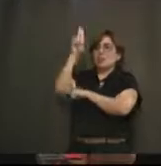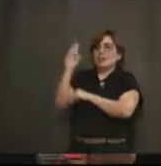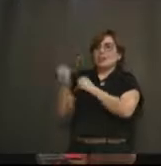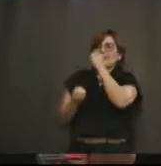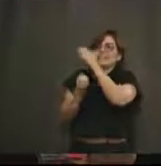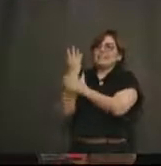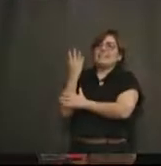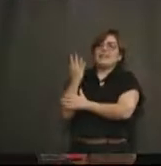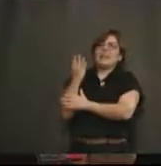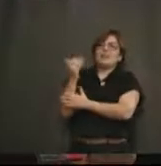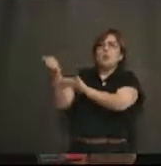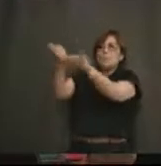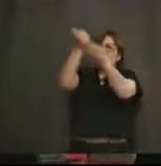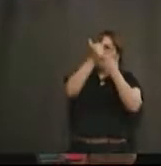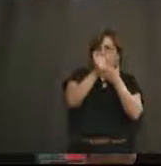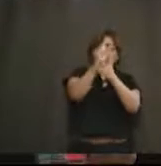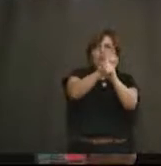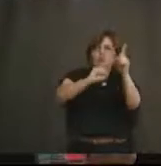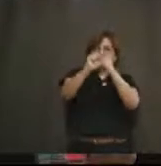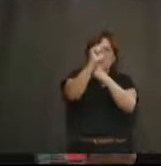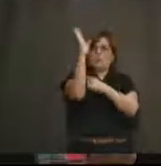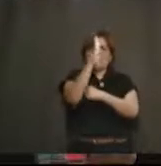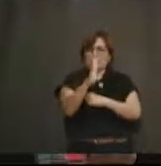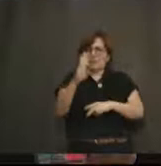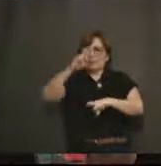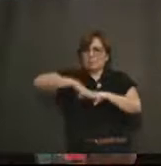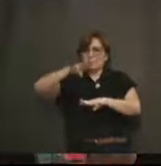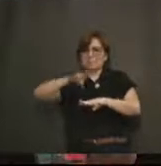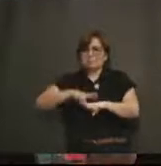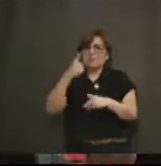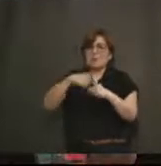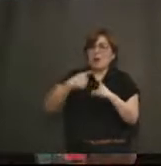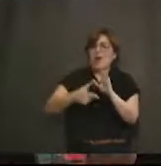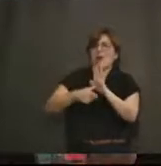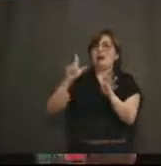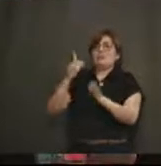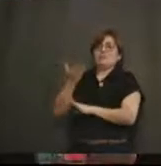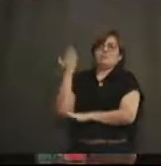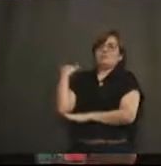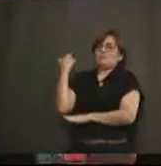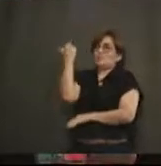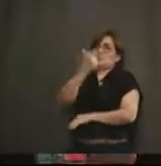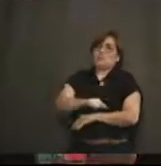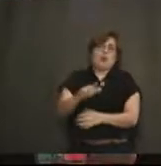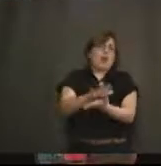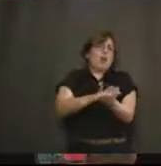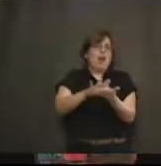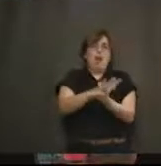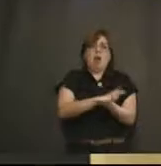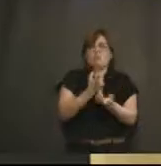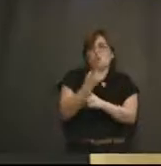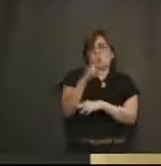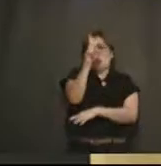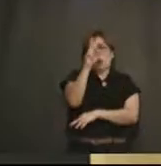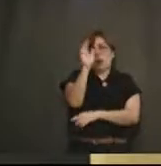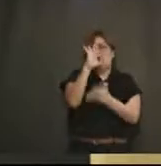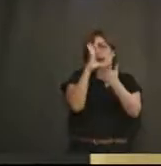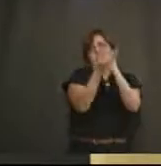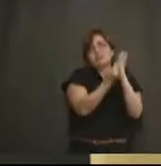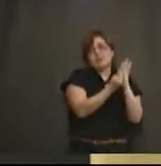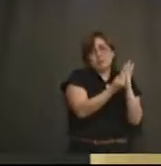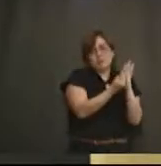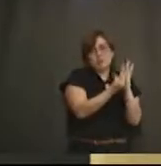de Matemática, na ocasião em que não tínhamos nenhum doutorado na Amazônia. O